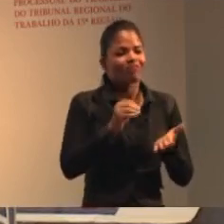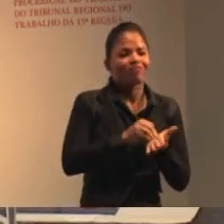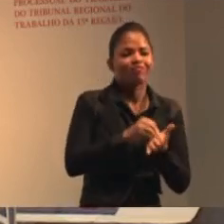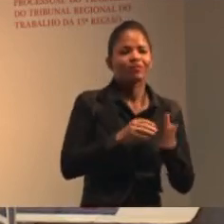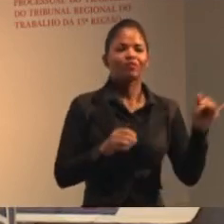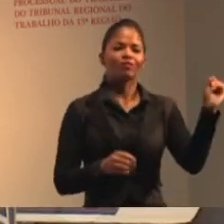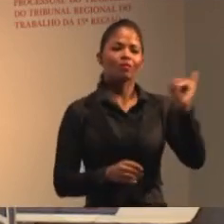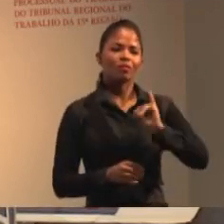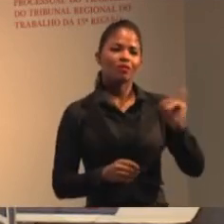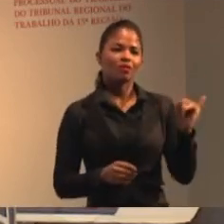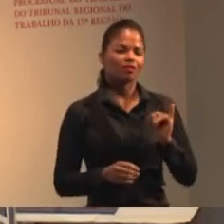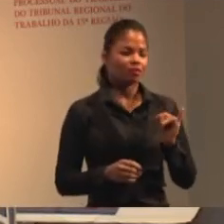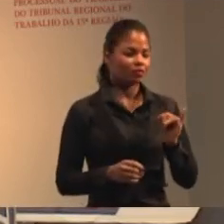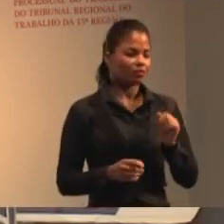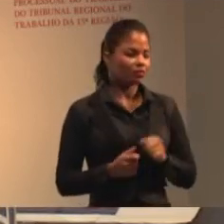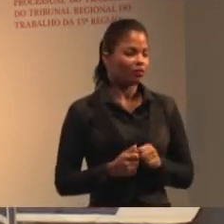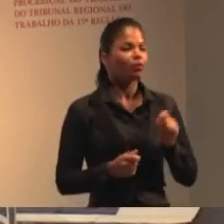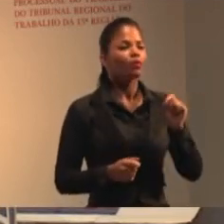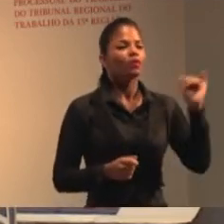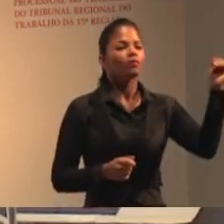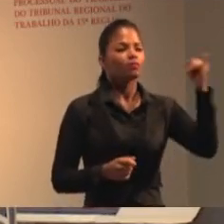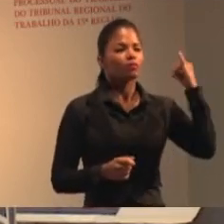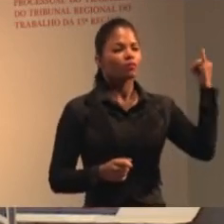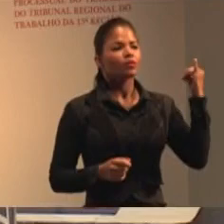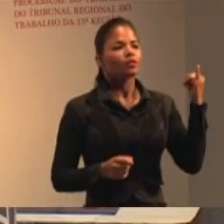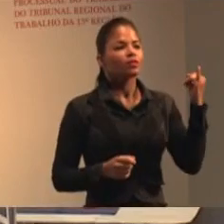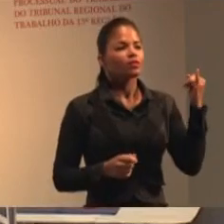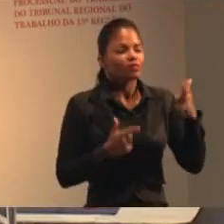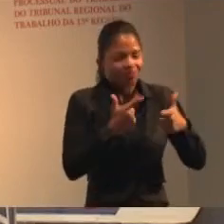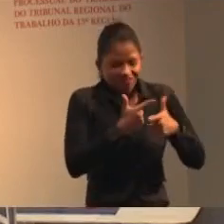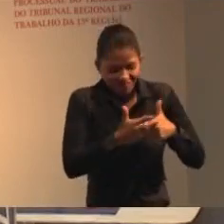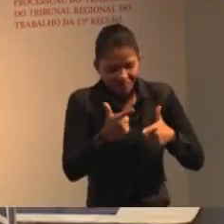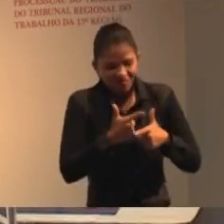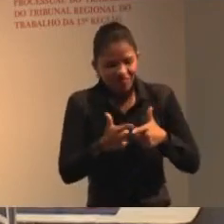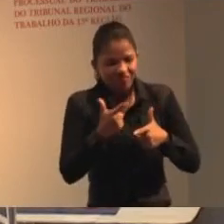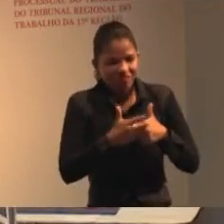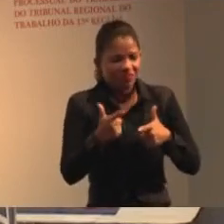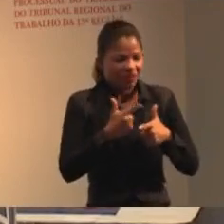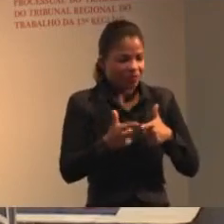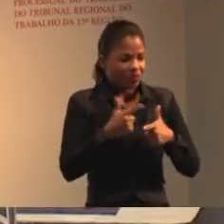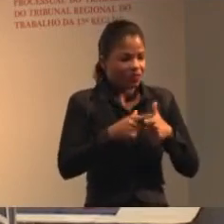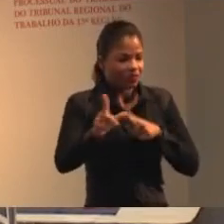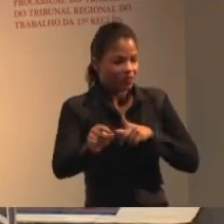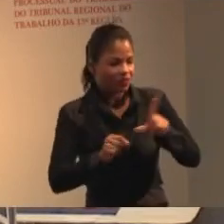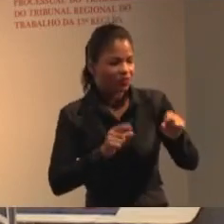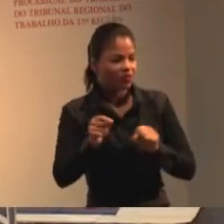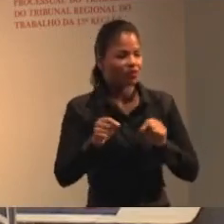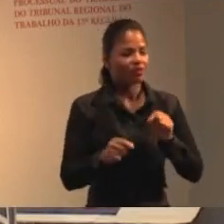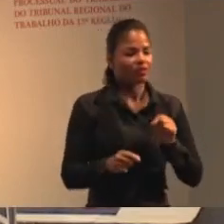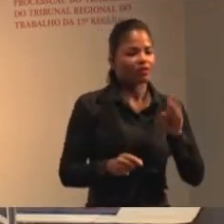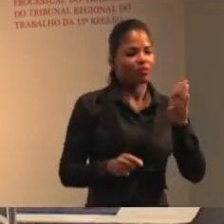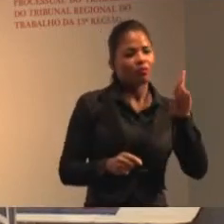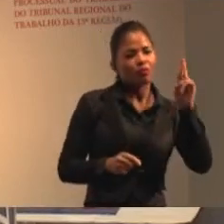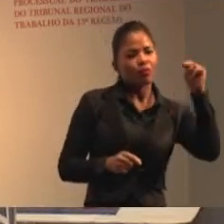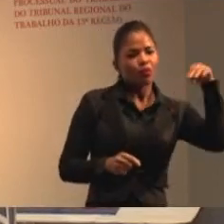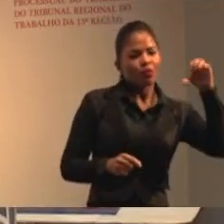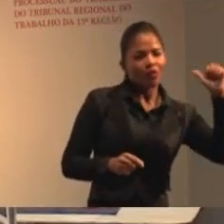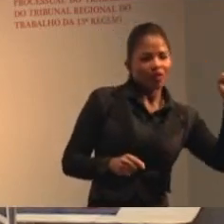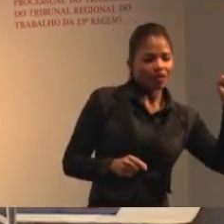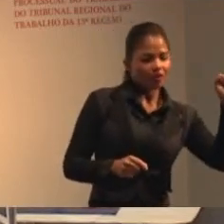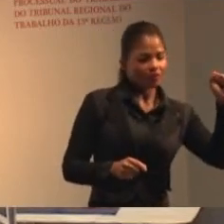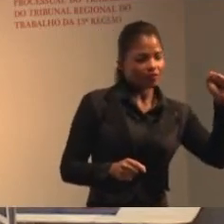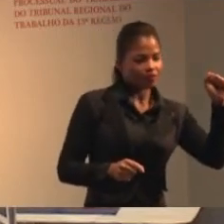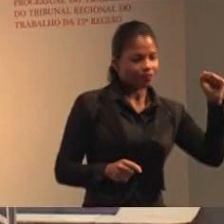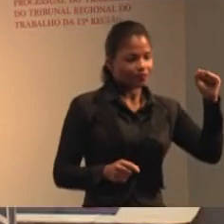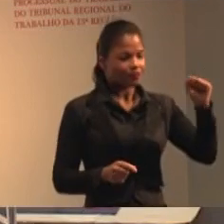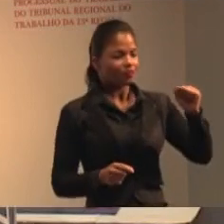desinformação. O que me interessam os problemas do Neymar ou as escolhas da Bruna Marquezine? Digo para